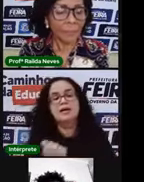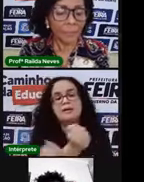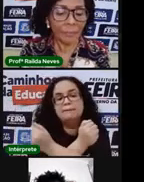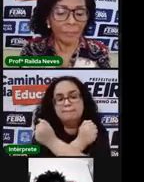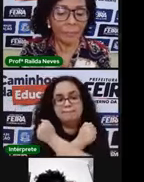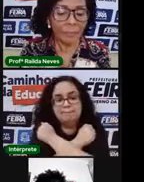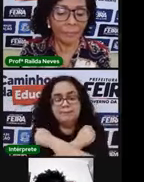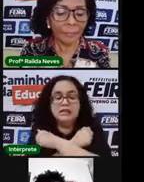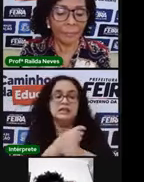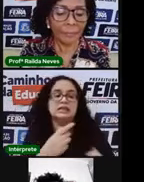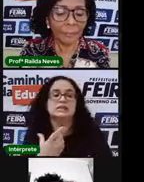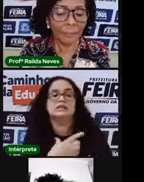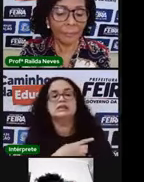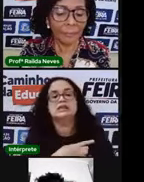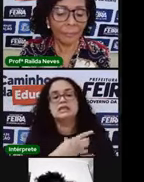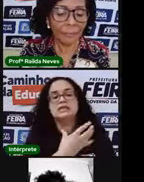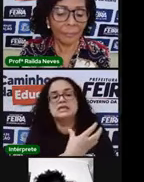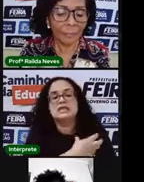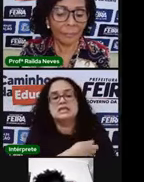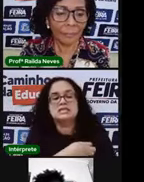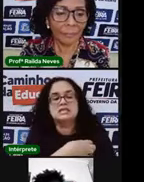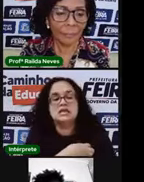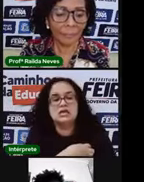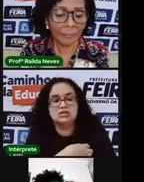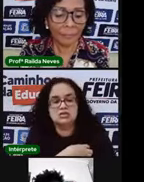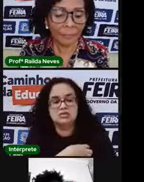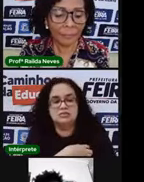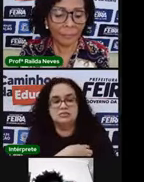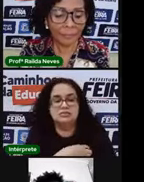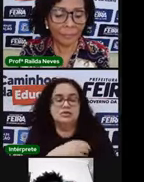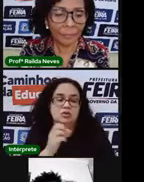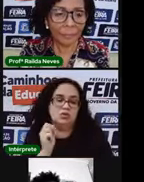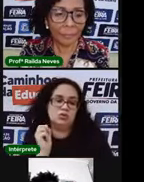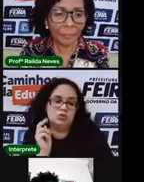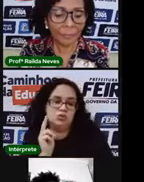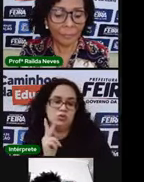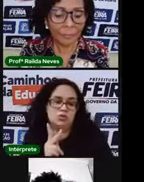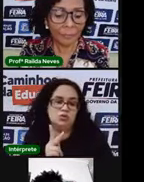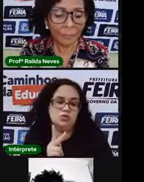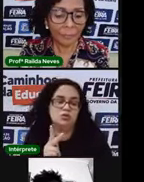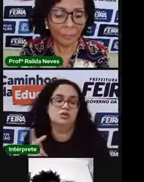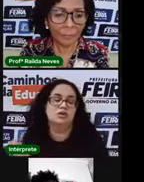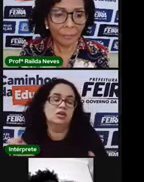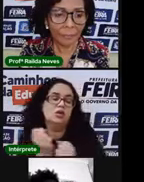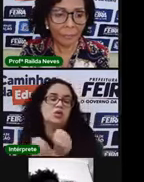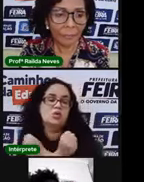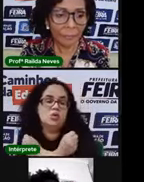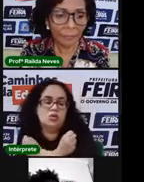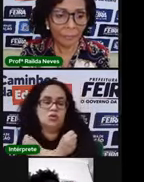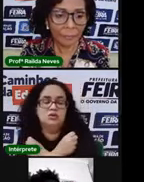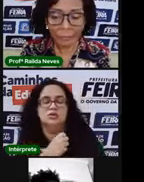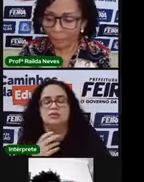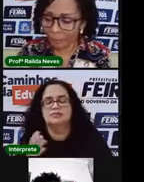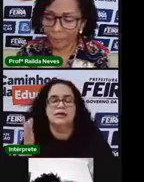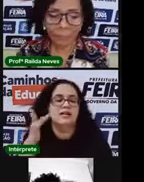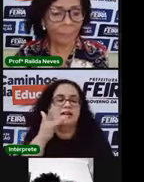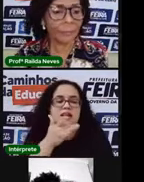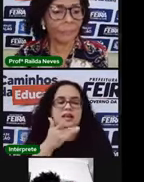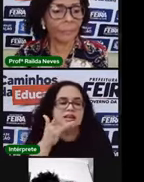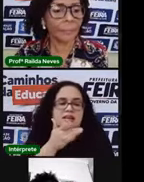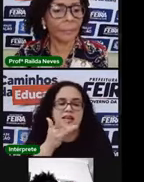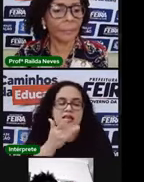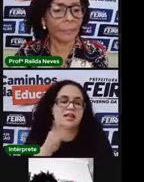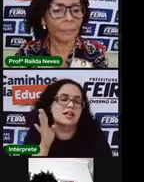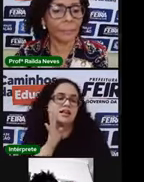Abraçar tem esse sentido amplo, tá? Não é só aquele corpo colado que já é gostoso, não é só